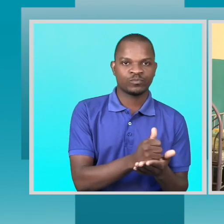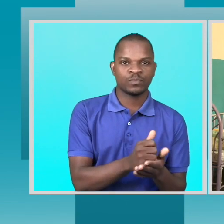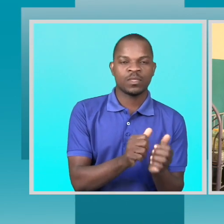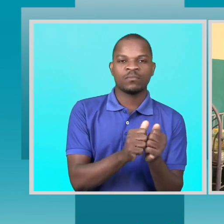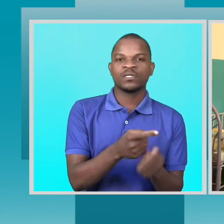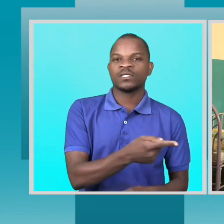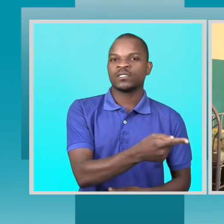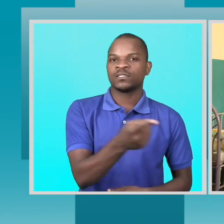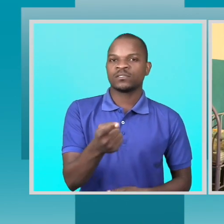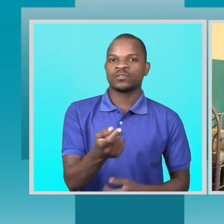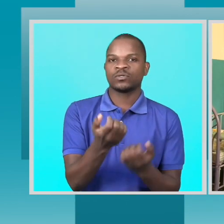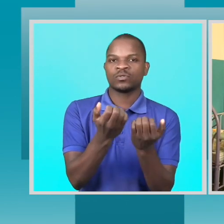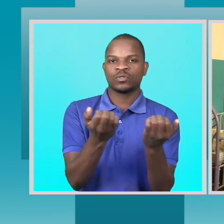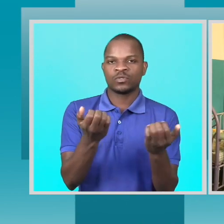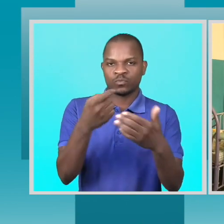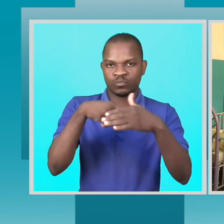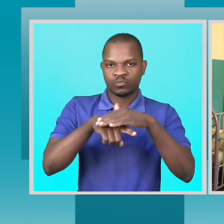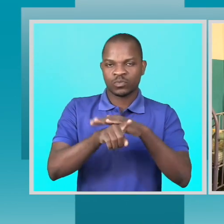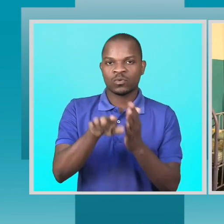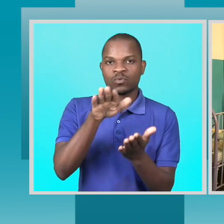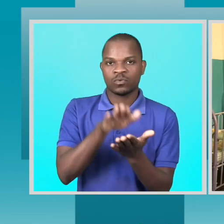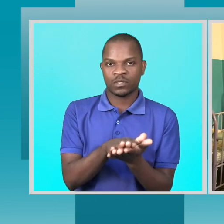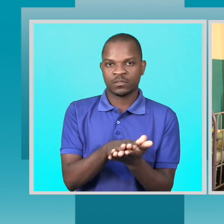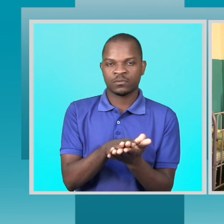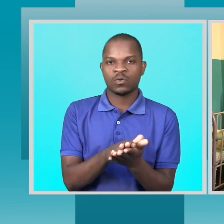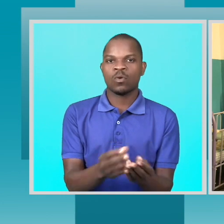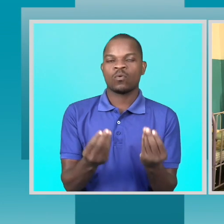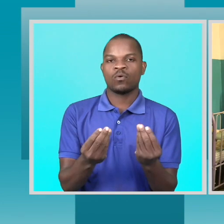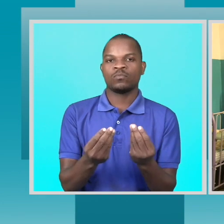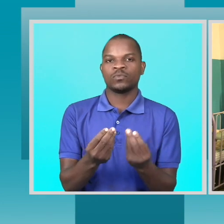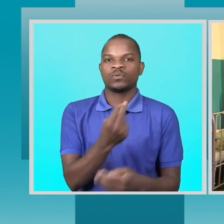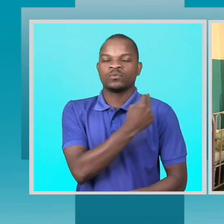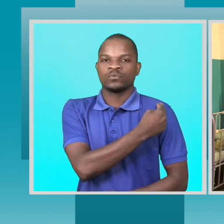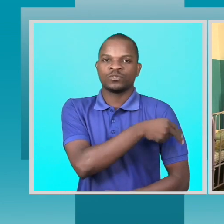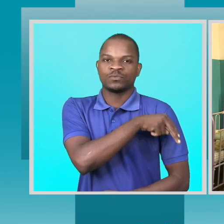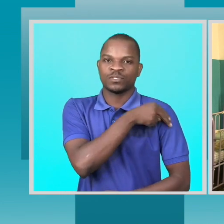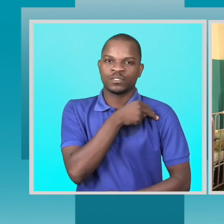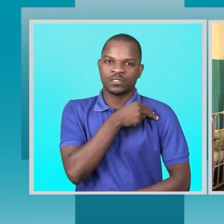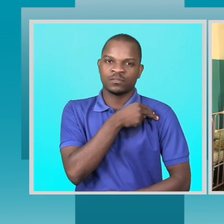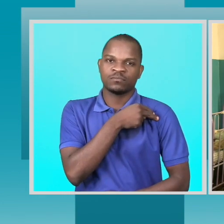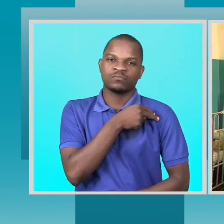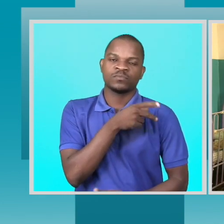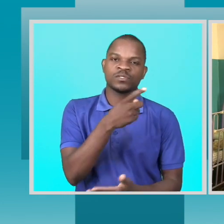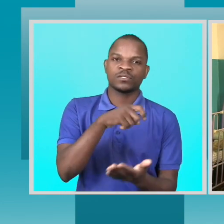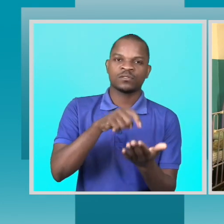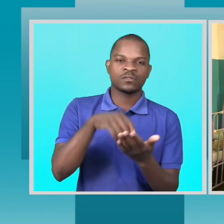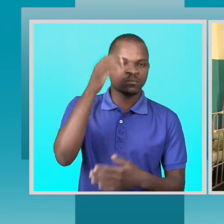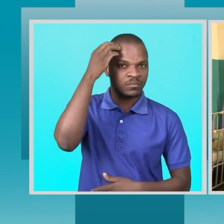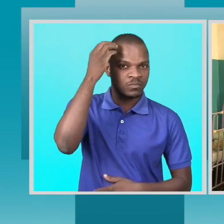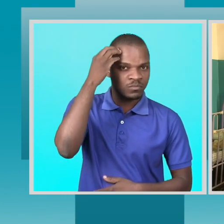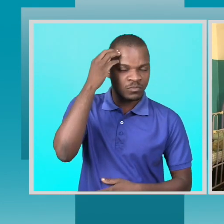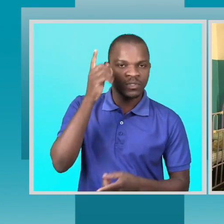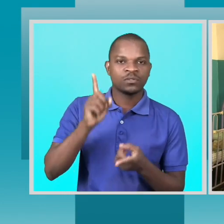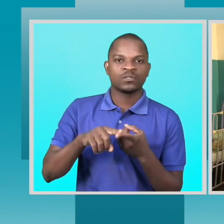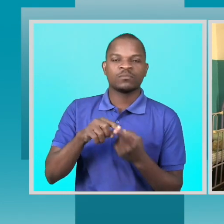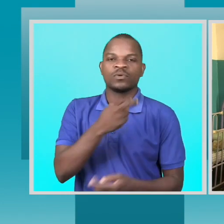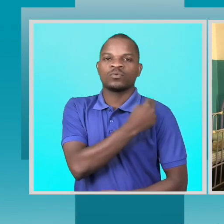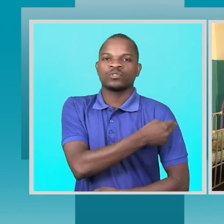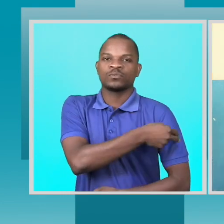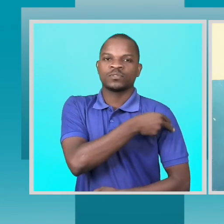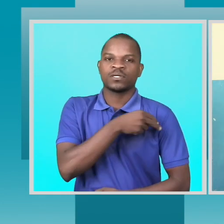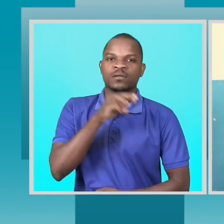crianças entram no Infantário 1º de Maio através do Hospital Central de Maputo, Hospital Geral de